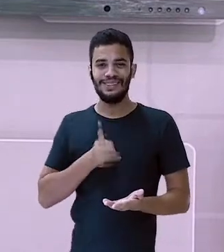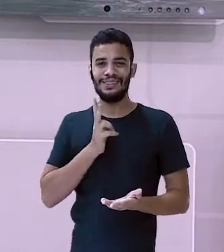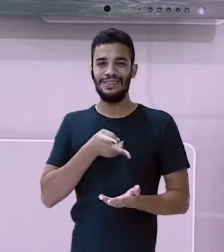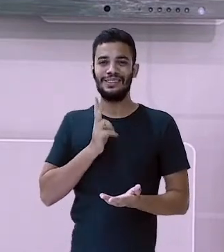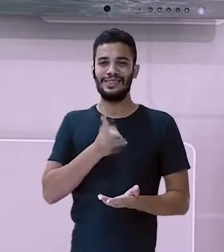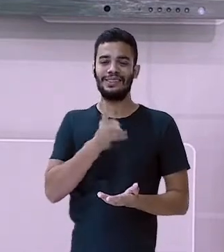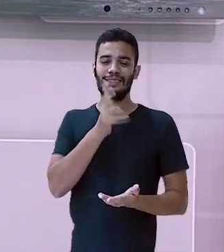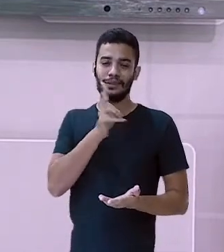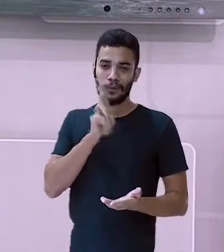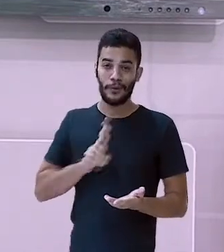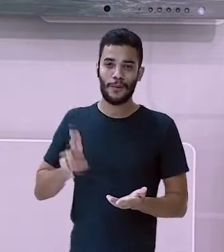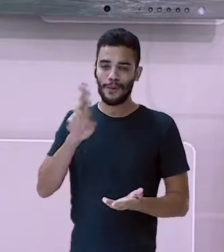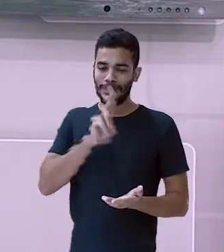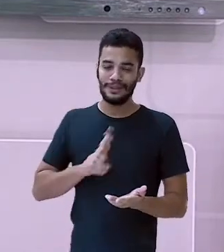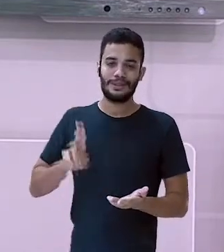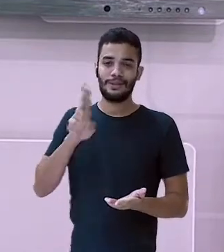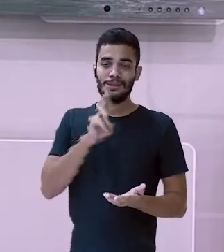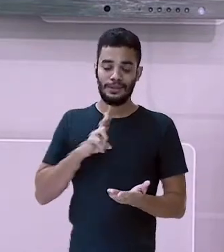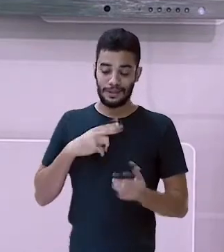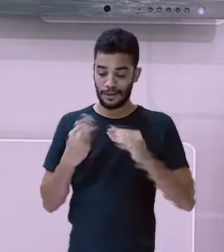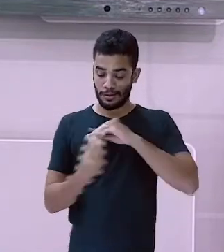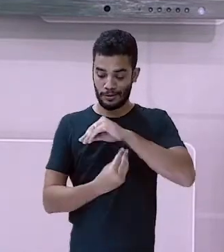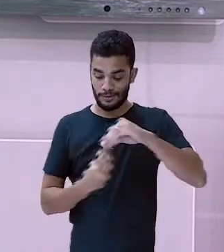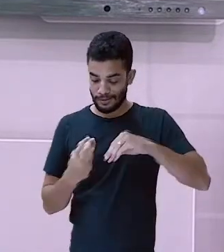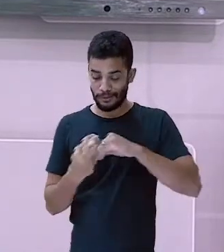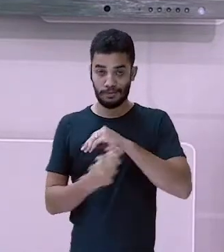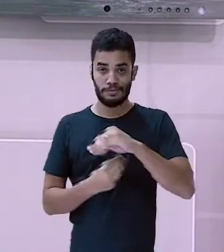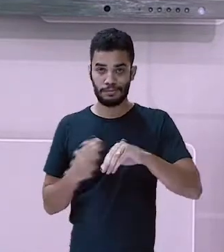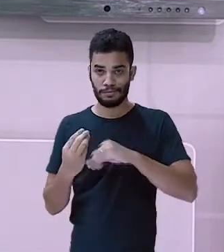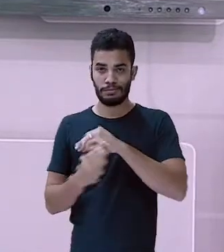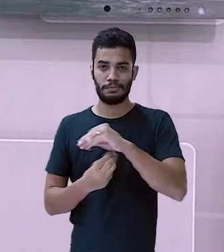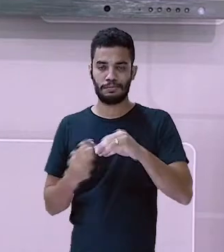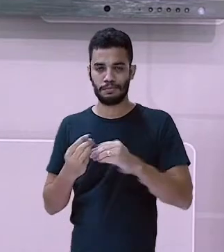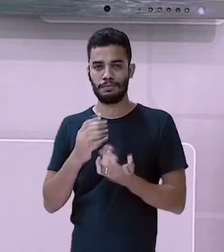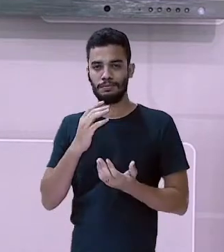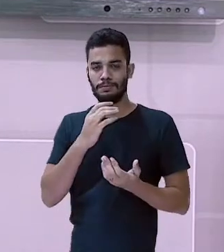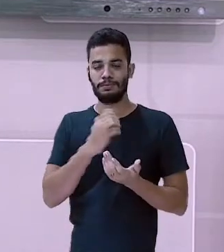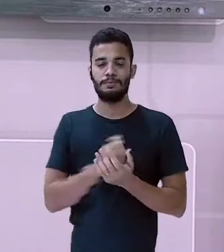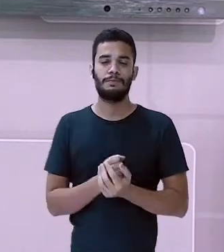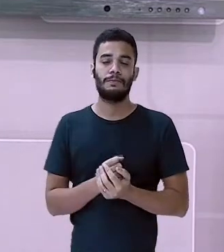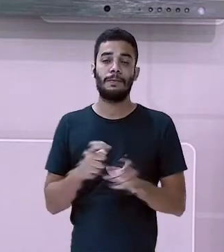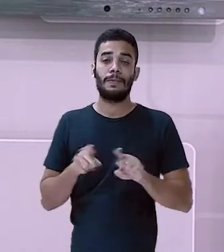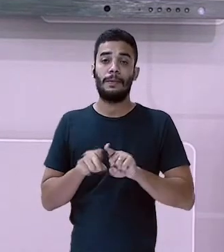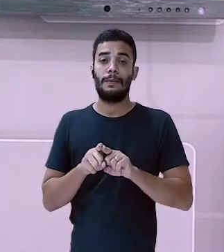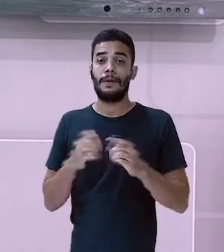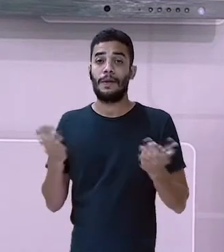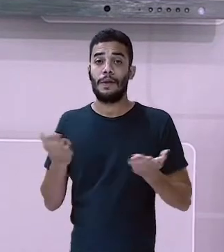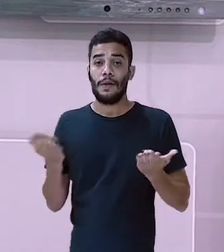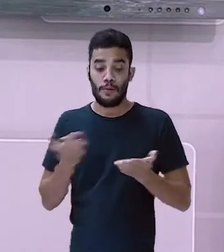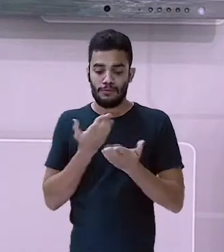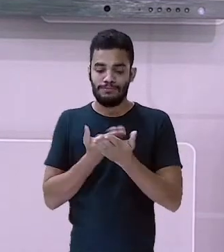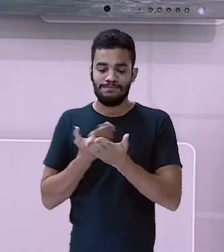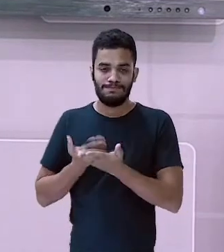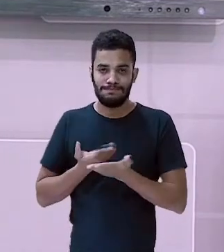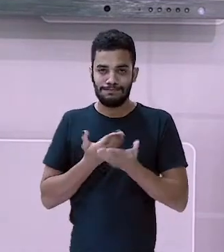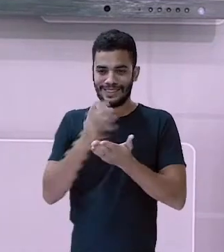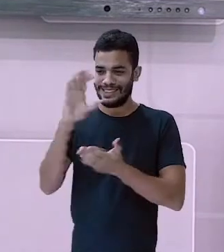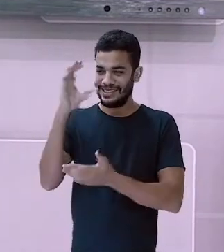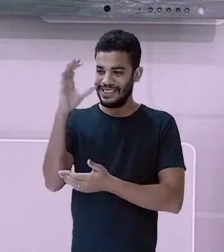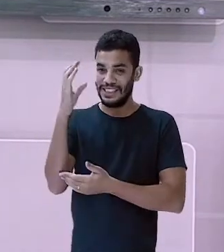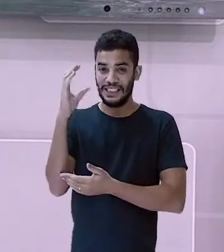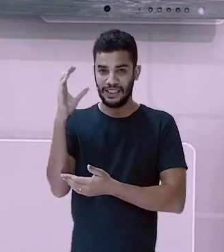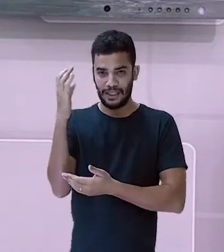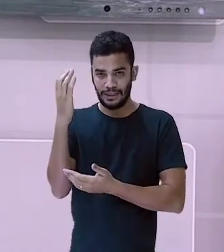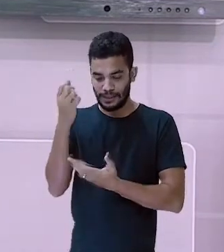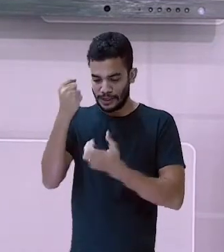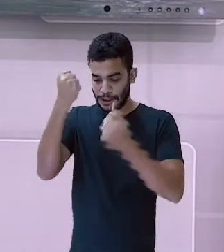conteúdos, informações que nós estamos tratando agora enquanto ciência. Então, olha